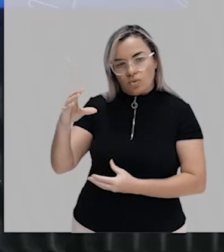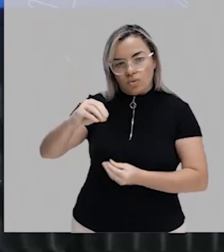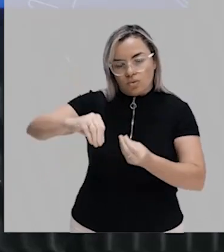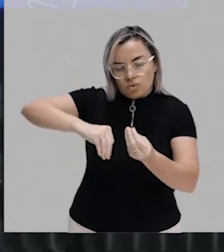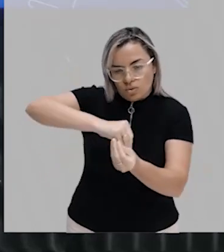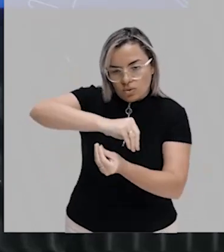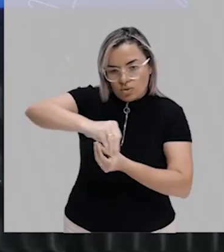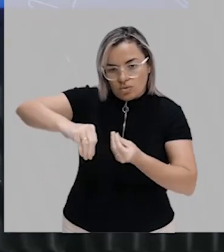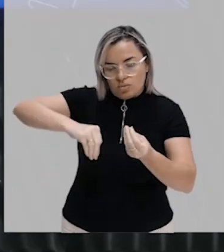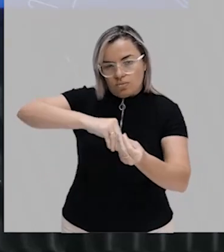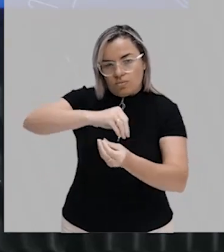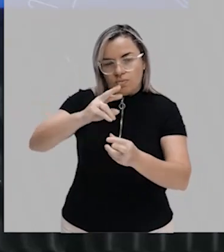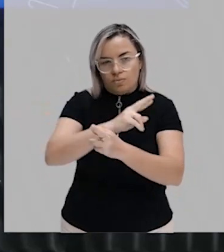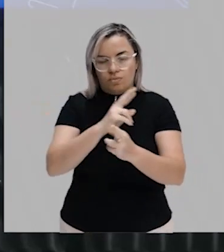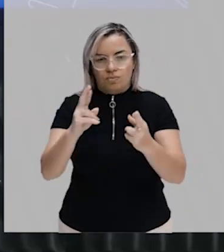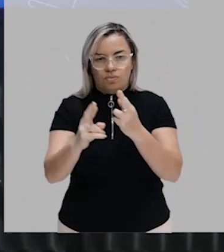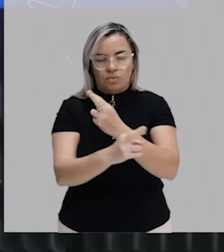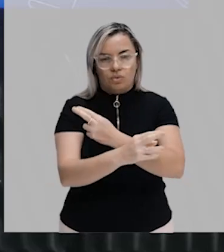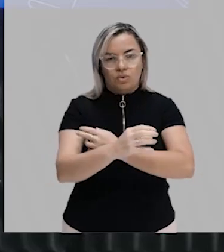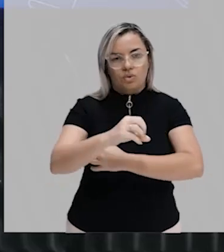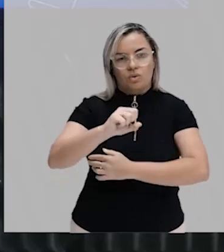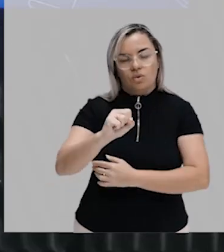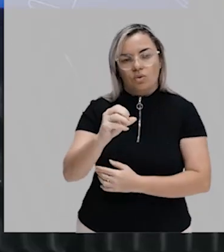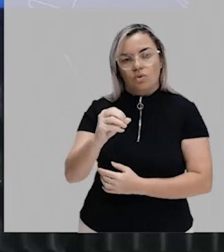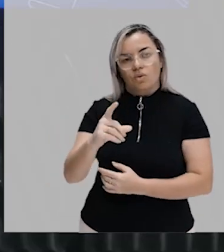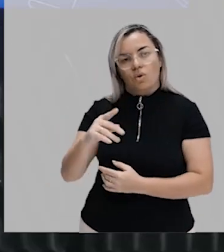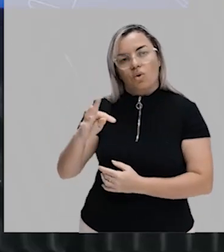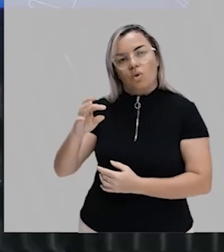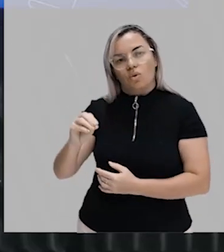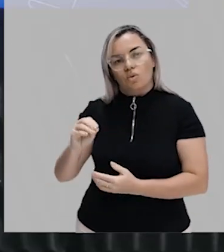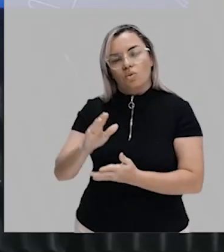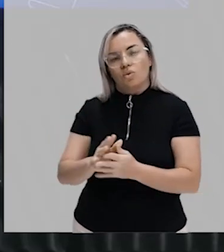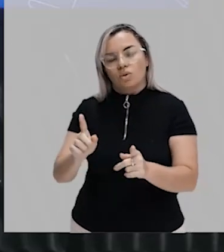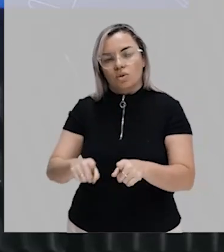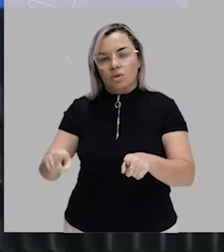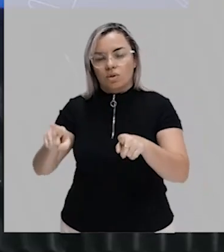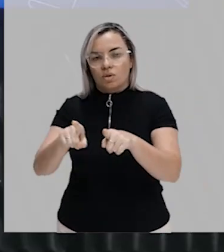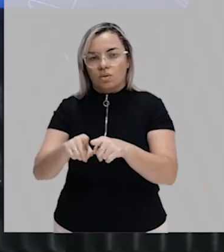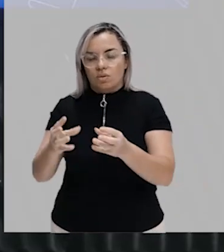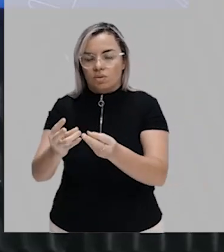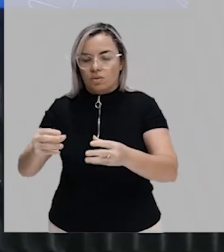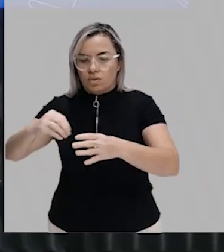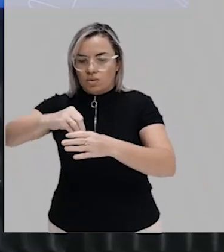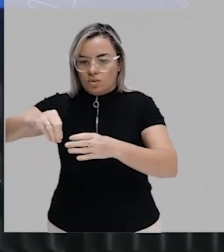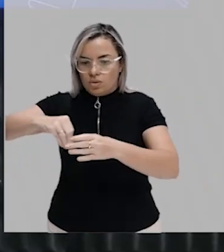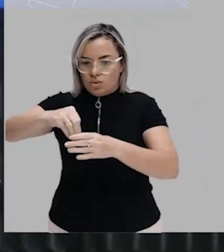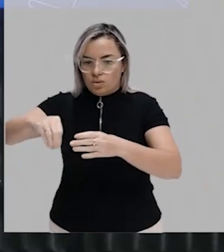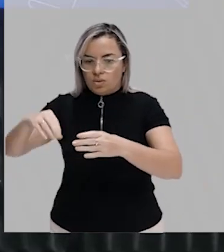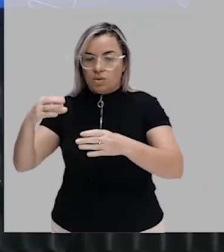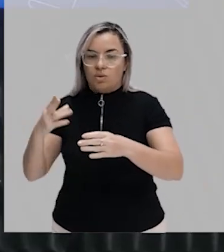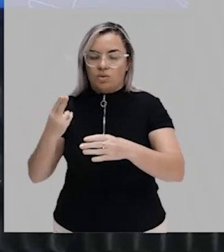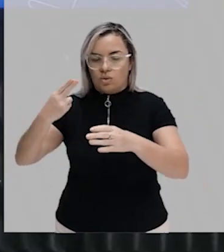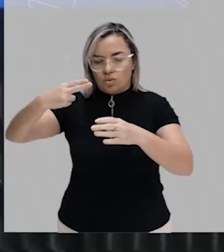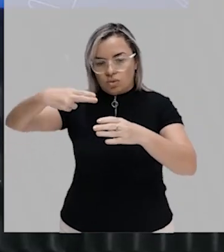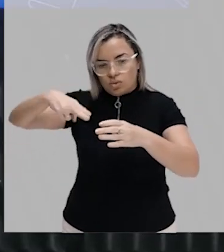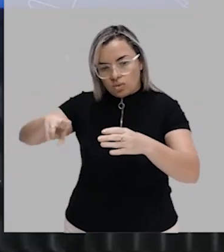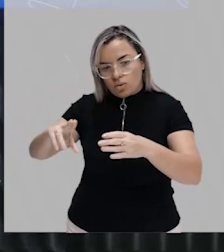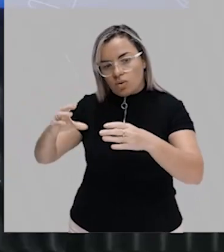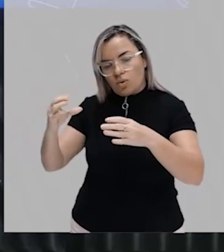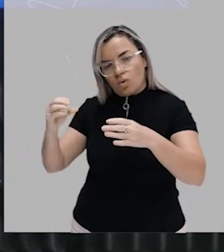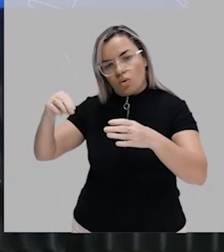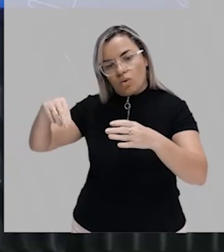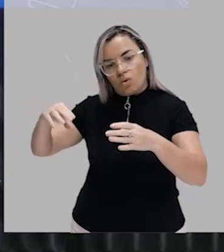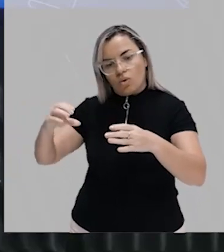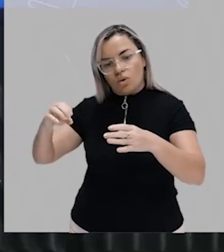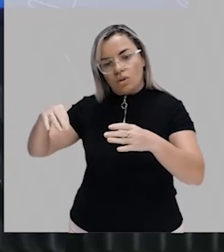essa relação entre soluto e solvente, nós vamos chamar de concentração. Então,